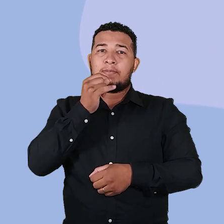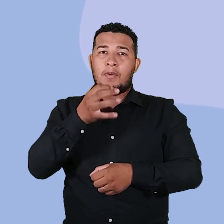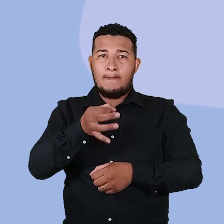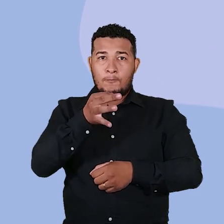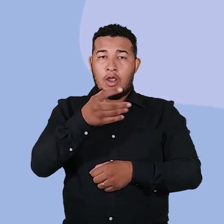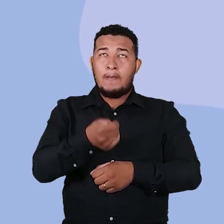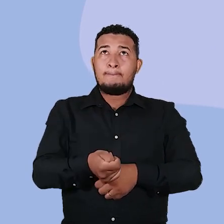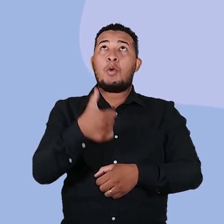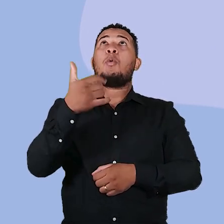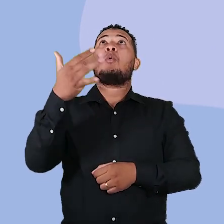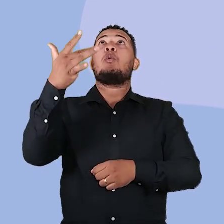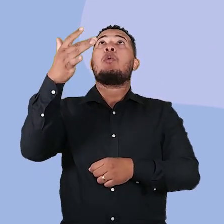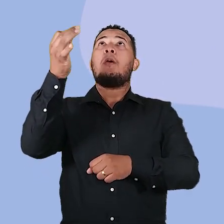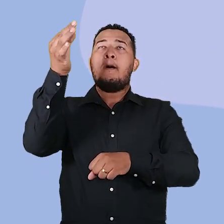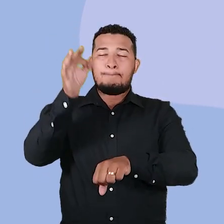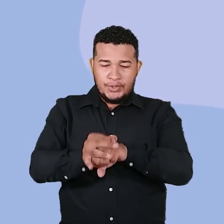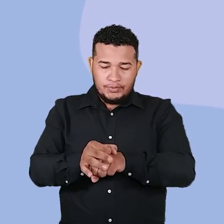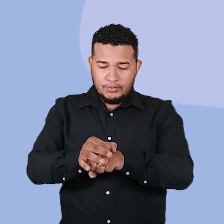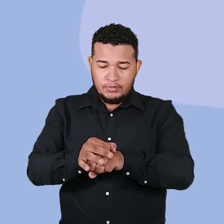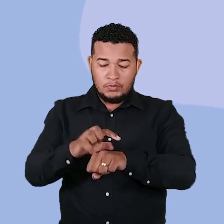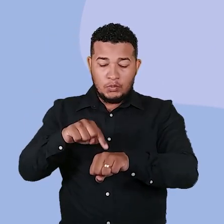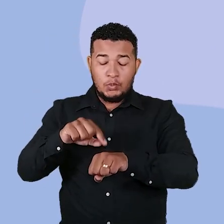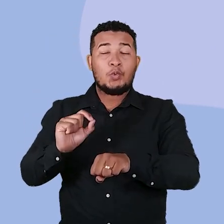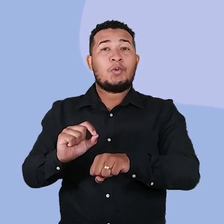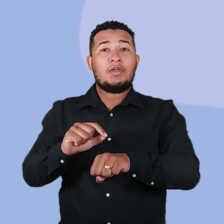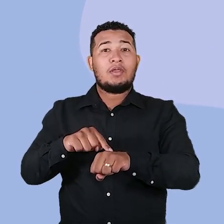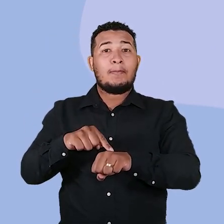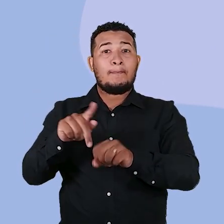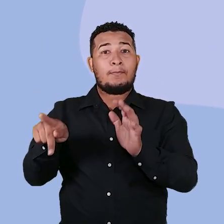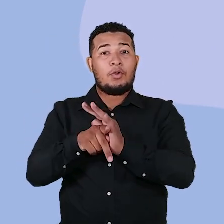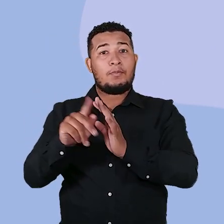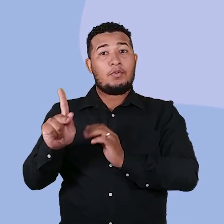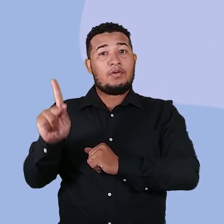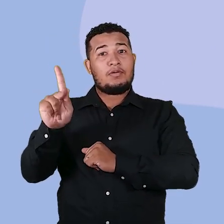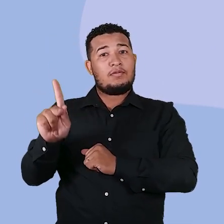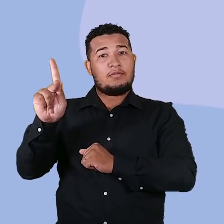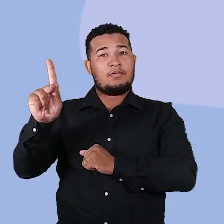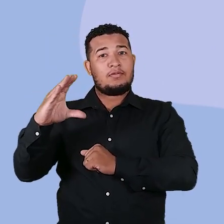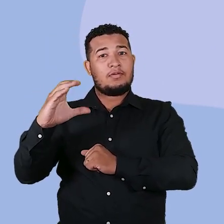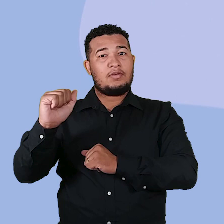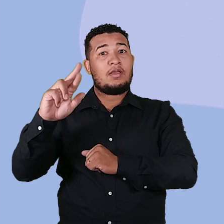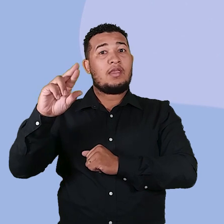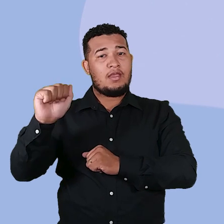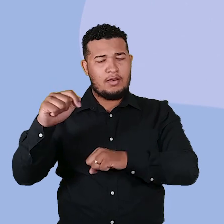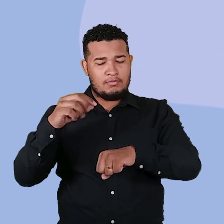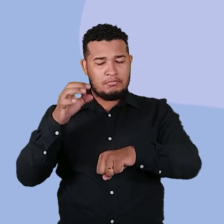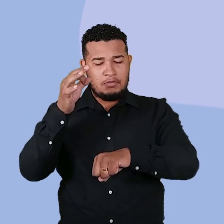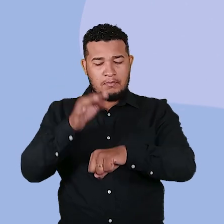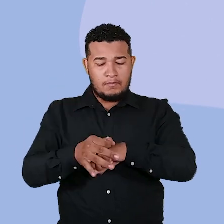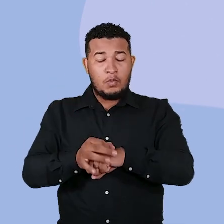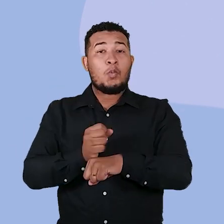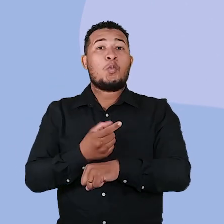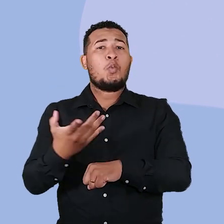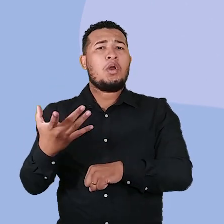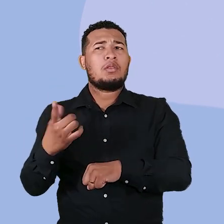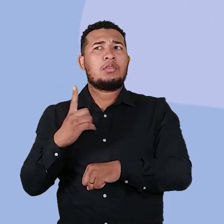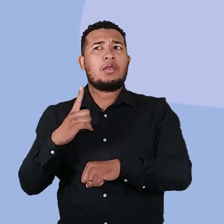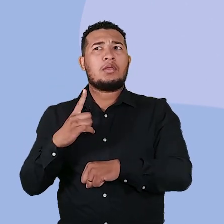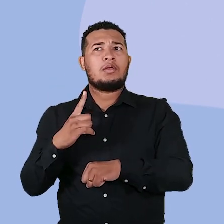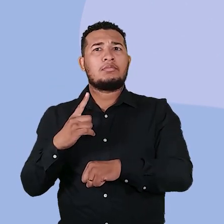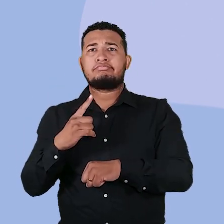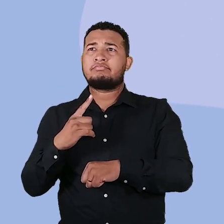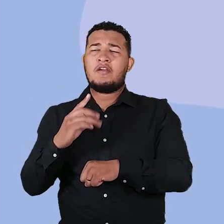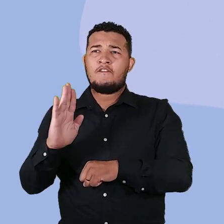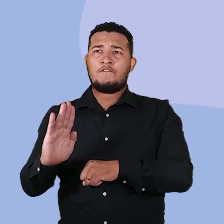ao lançar uma moeda sair cara só o pedro gorduras quantas